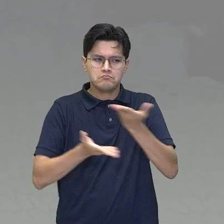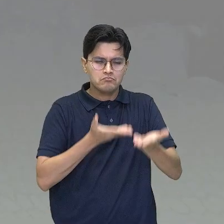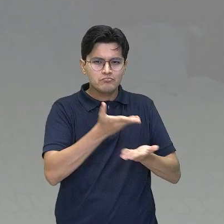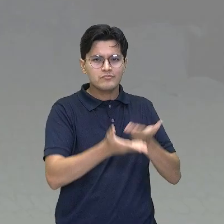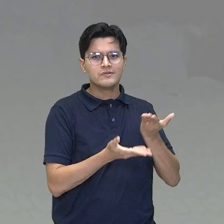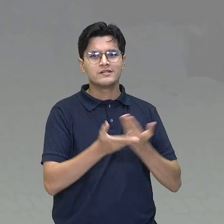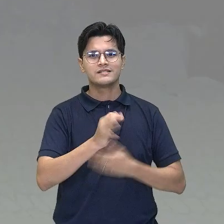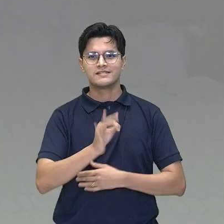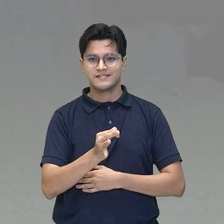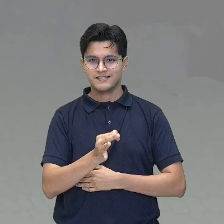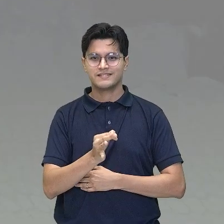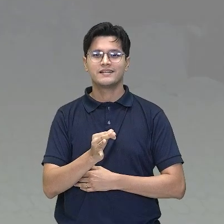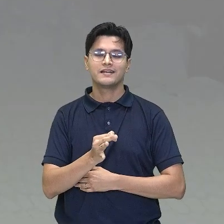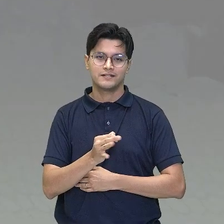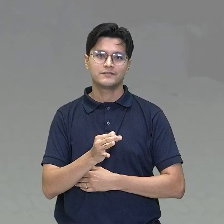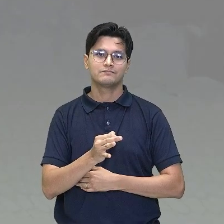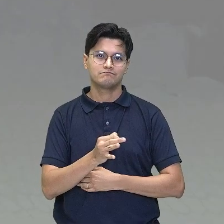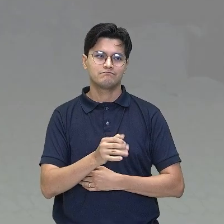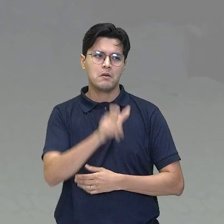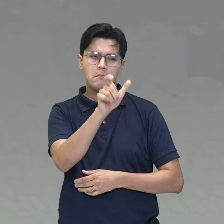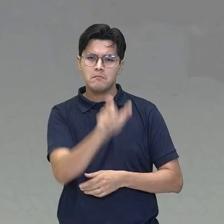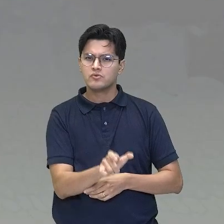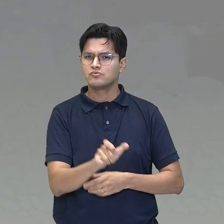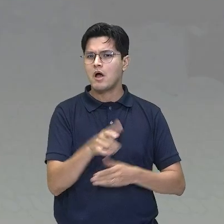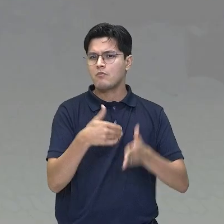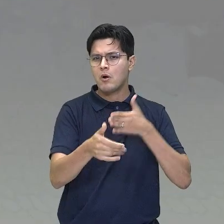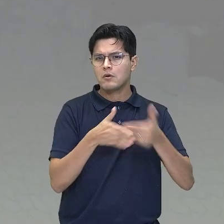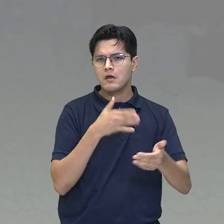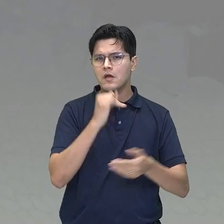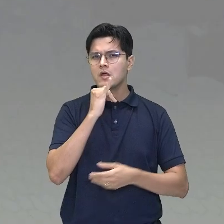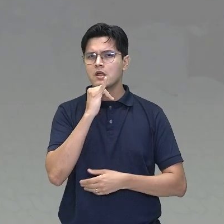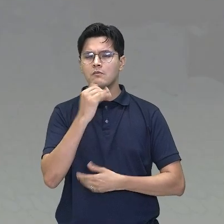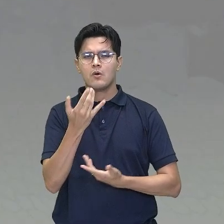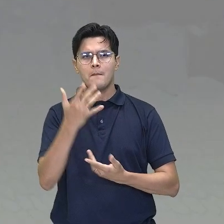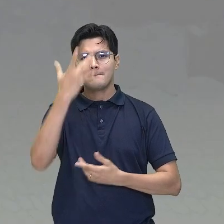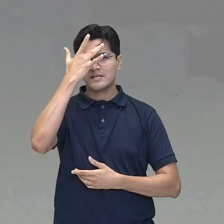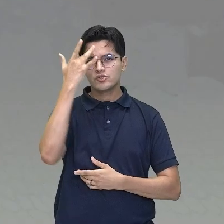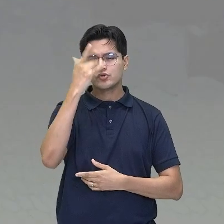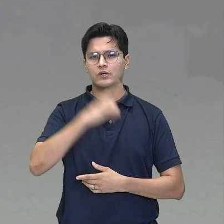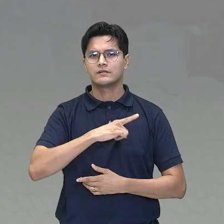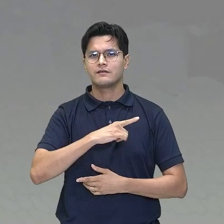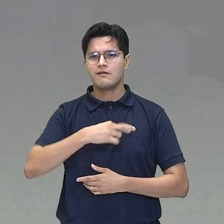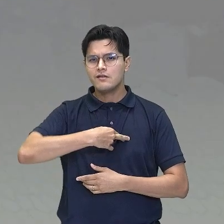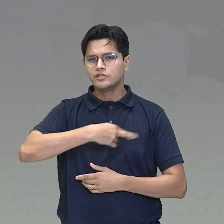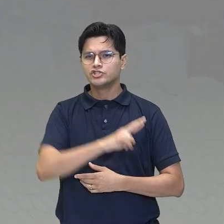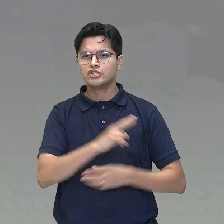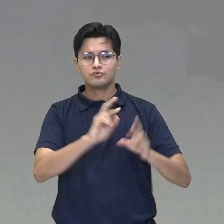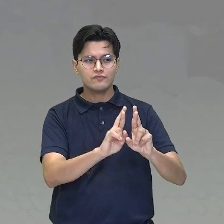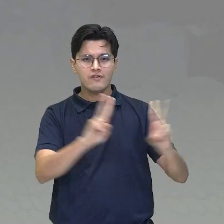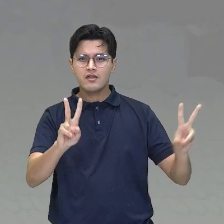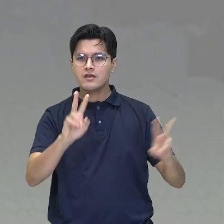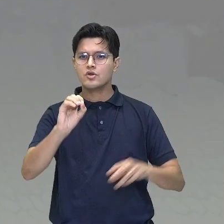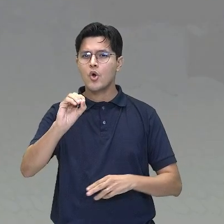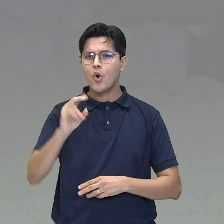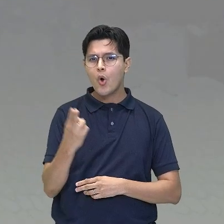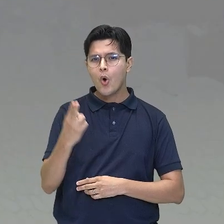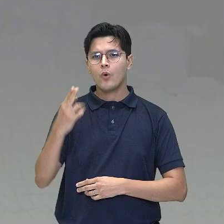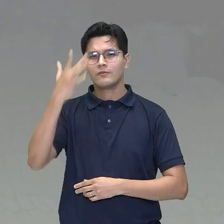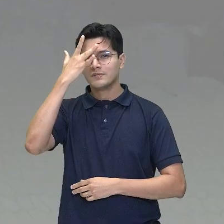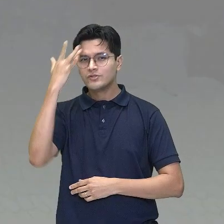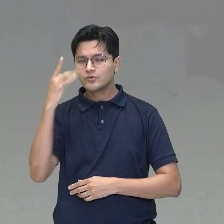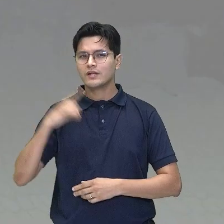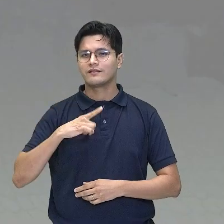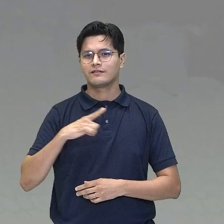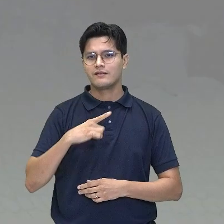e mais ainda com quem não tem religião. Com todas essas pessoas nós precisamos viver bem, de forma ética e